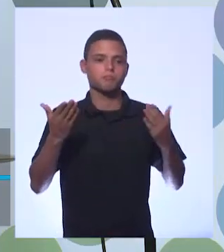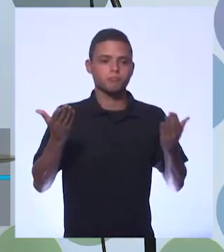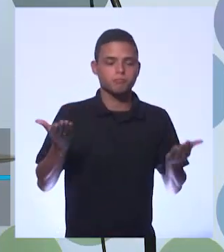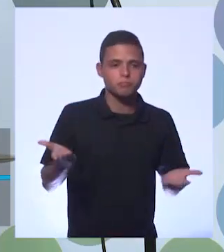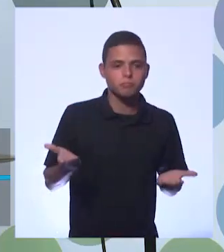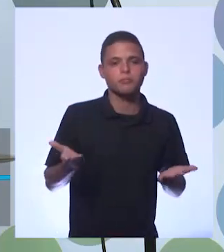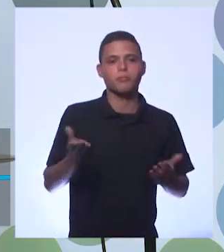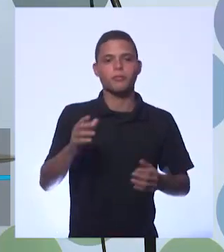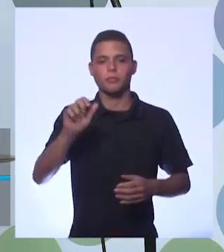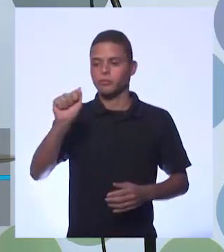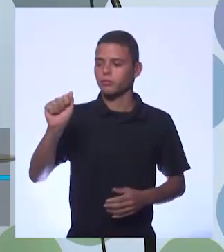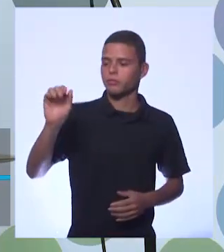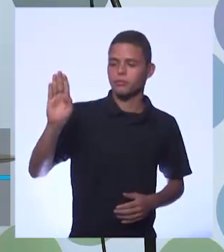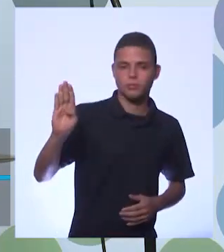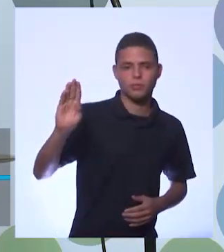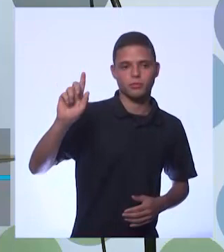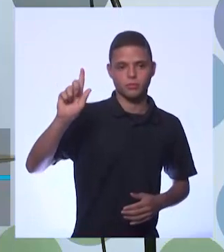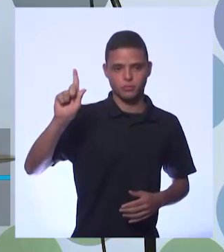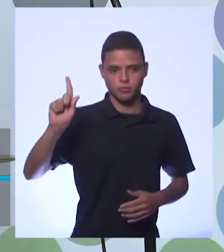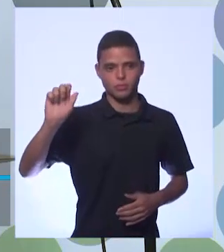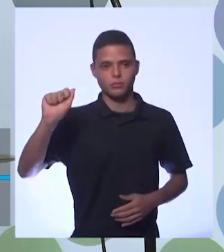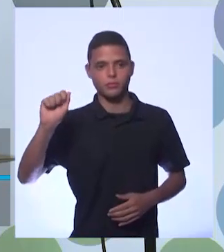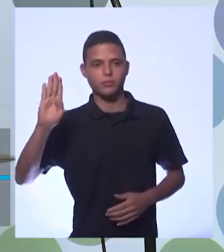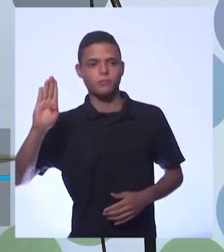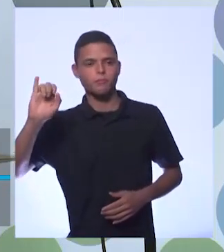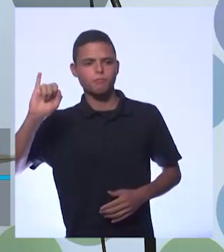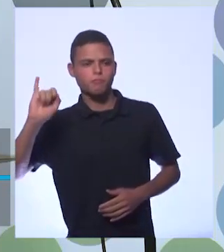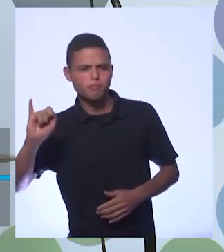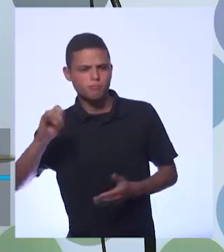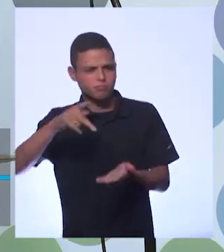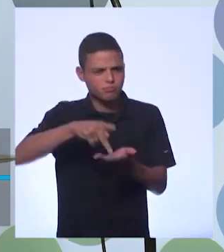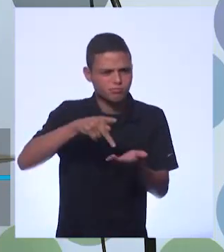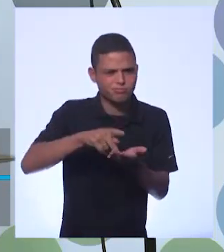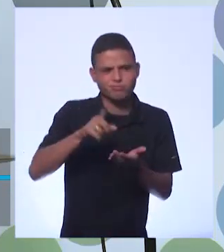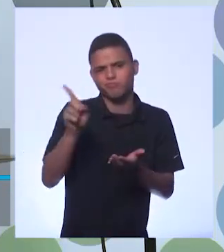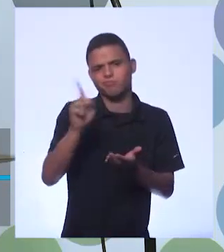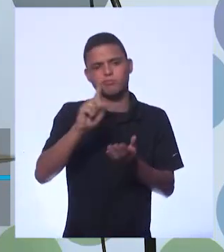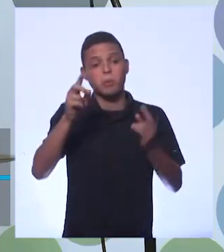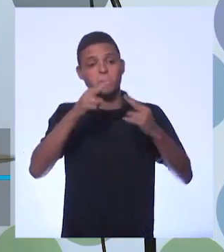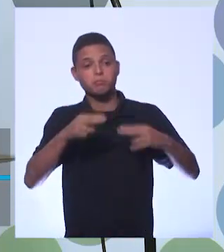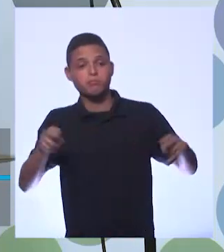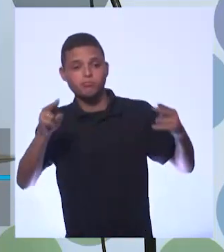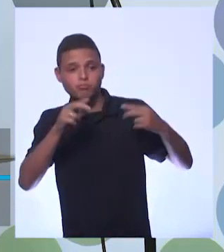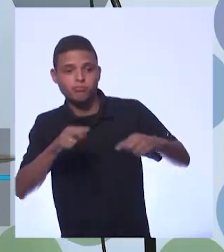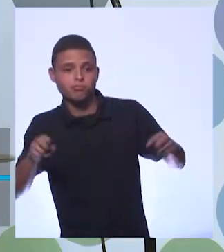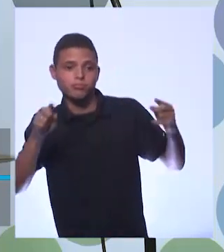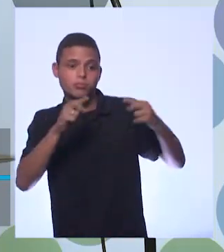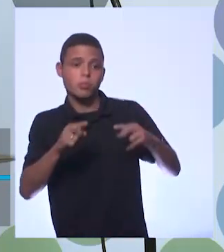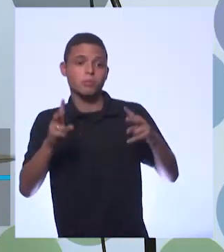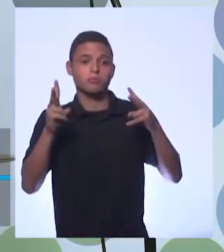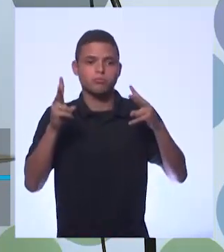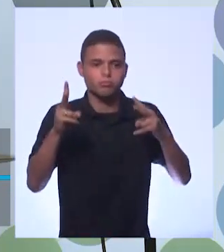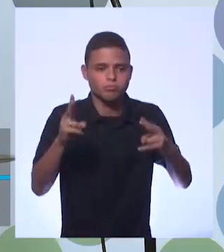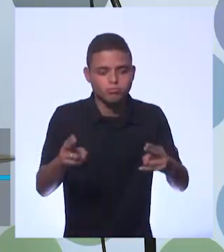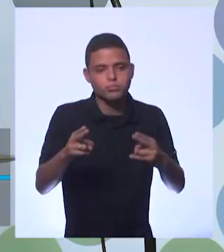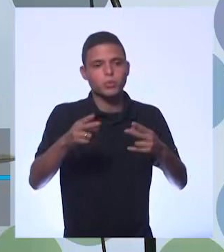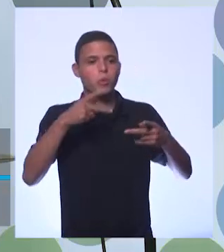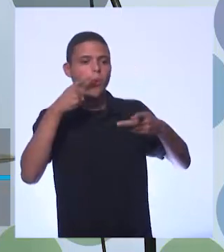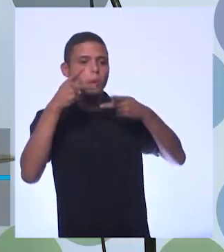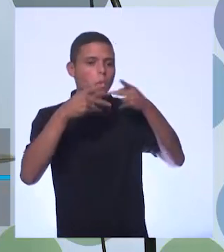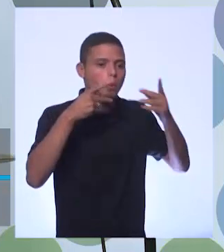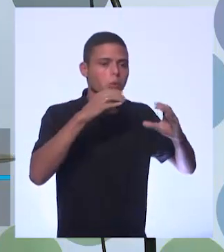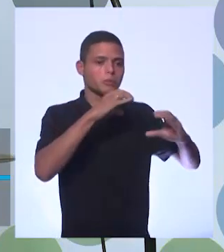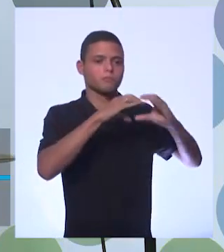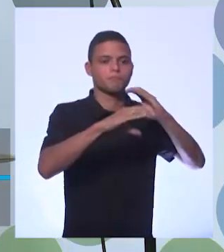Agamben isso não é verdade, né? Então quer dizer, ele diz que a música é puro meio, é pura comunicação, ela comunica a si